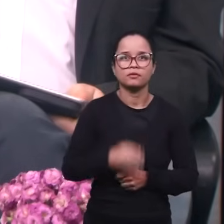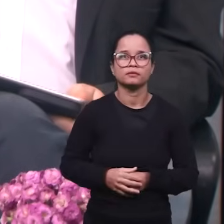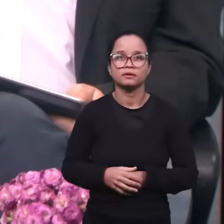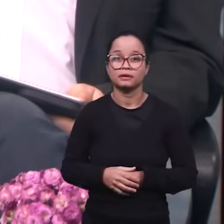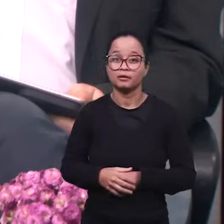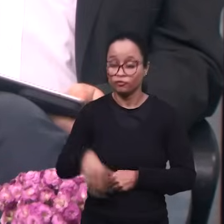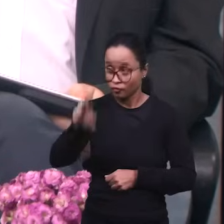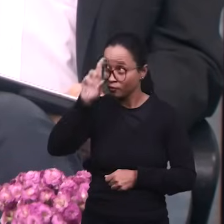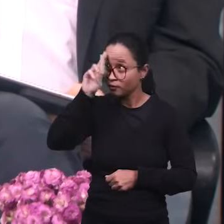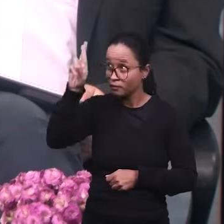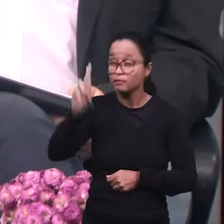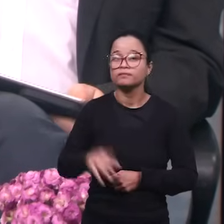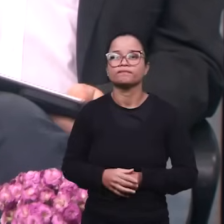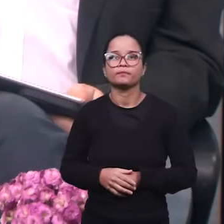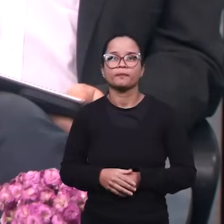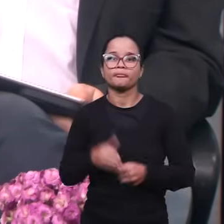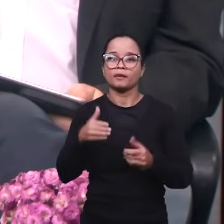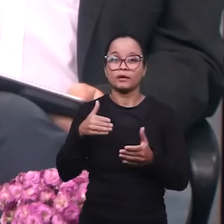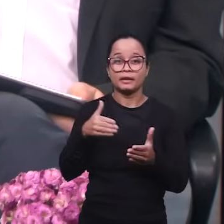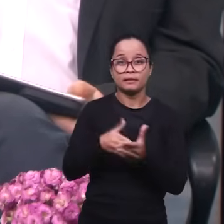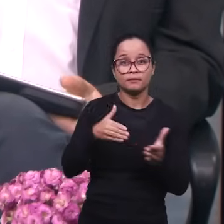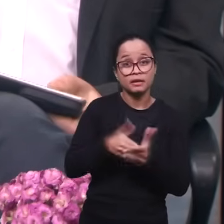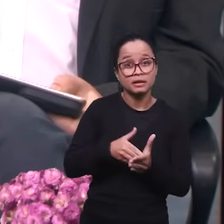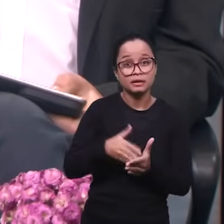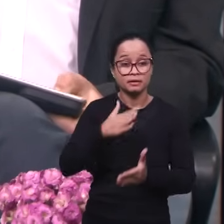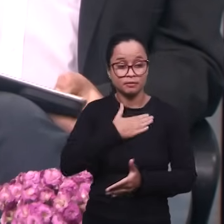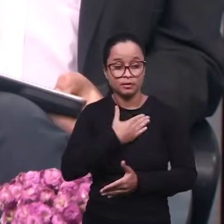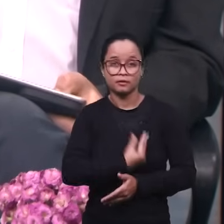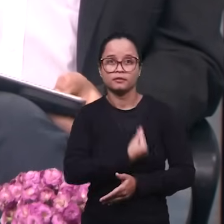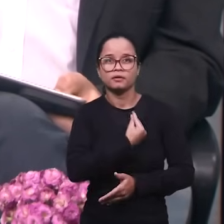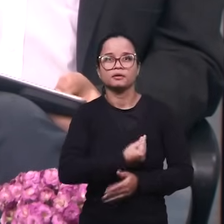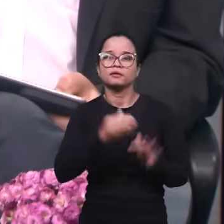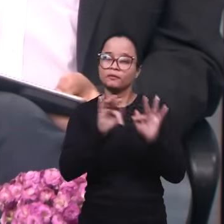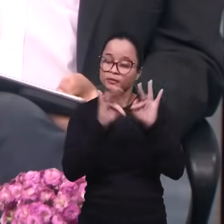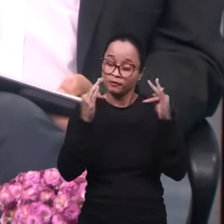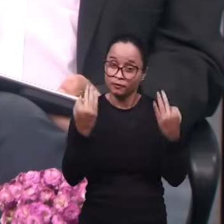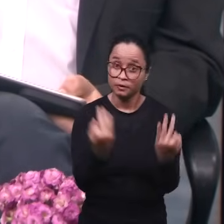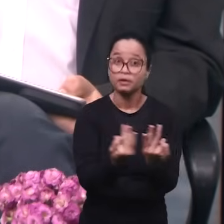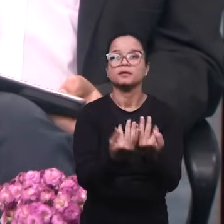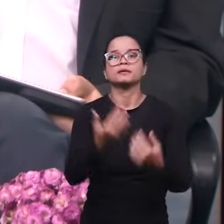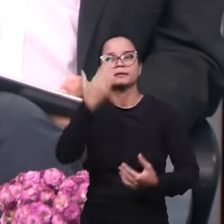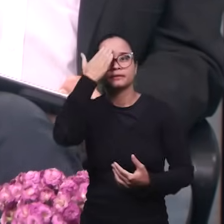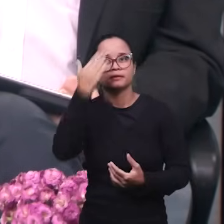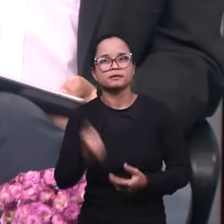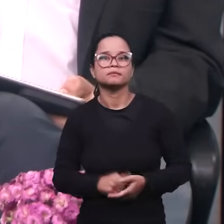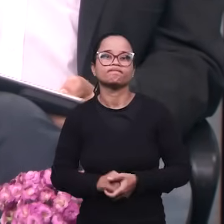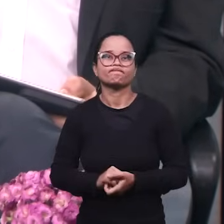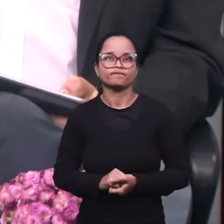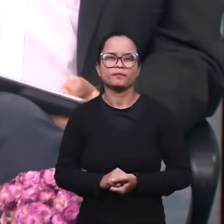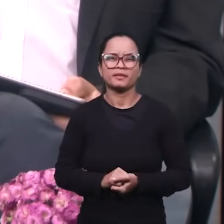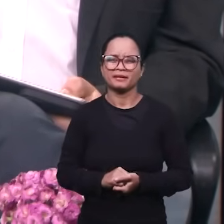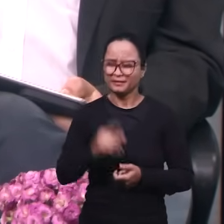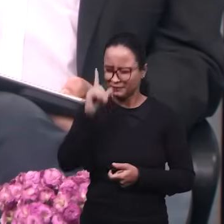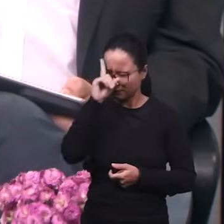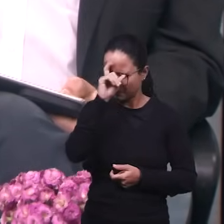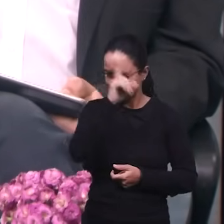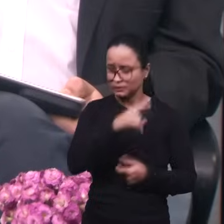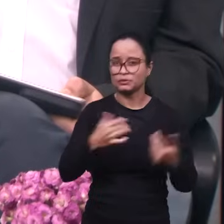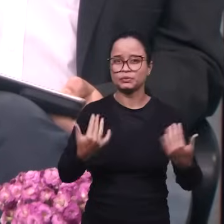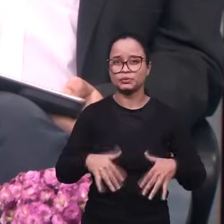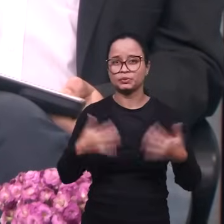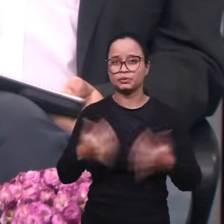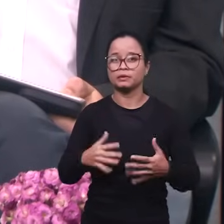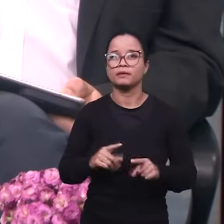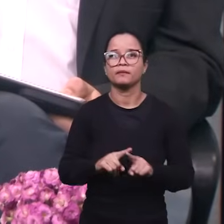porque a gente tem um Senhor, sabe? Aquilo que é limite para, de repente, na minha vida, na minha família, sabe? O orçamento é muito apertado, a gente passa